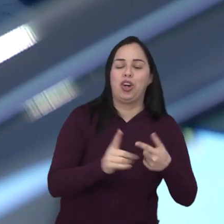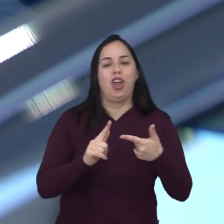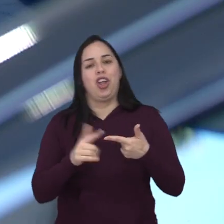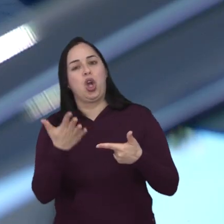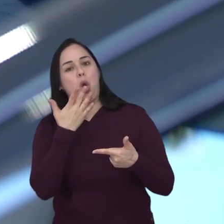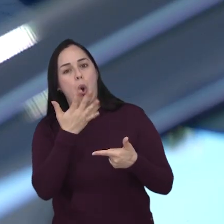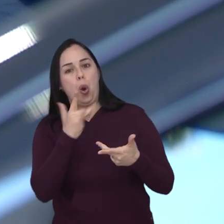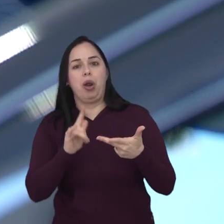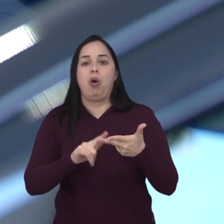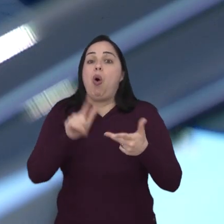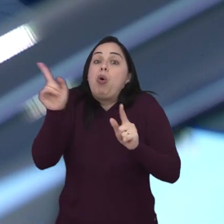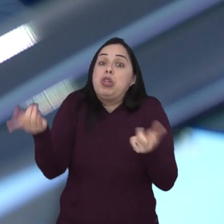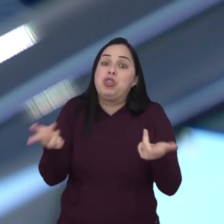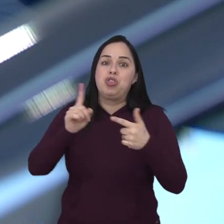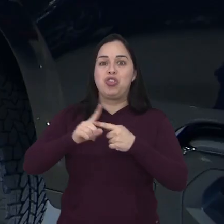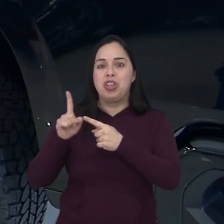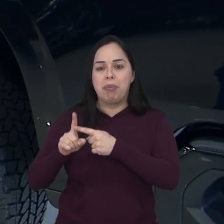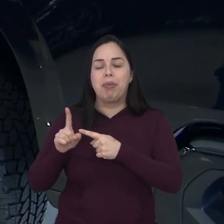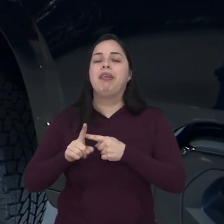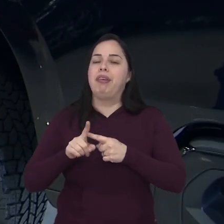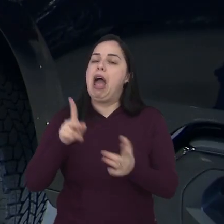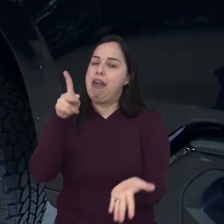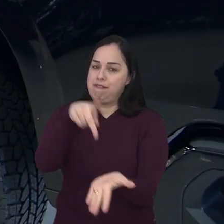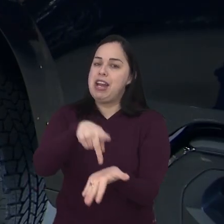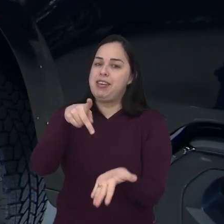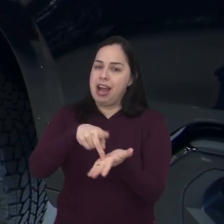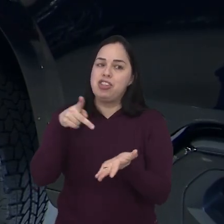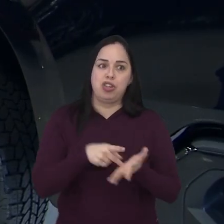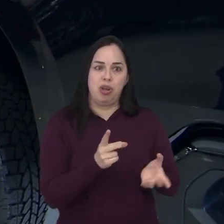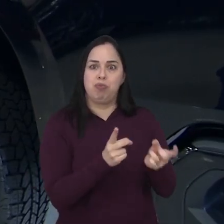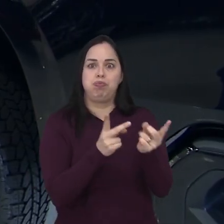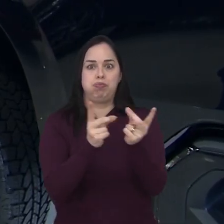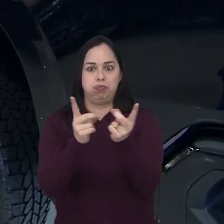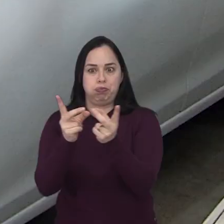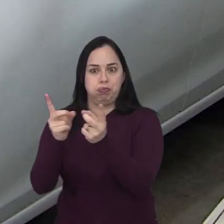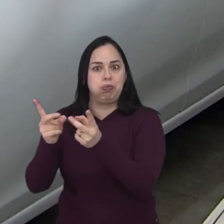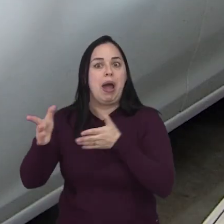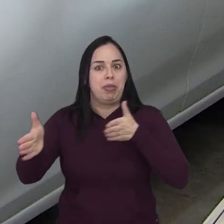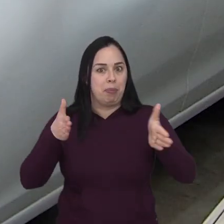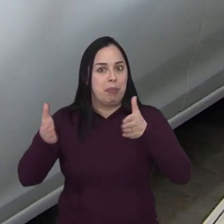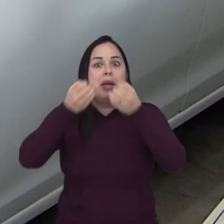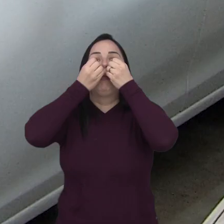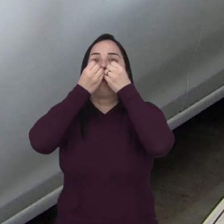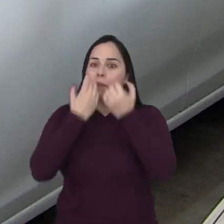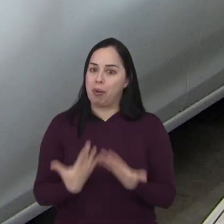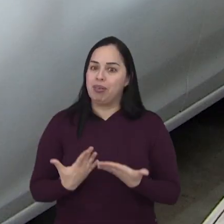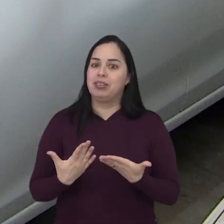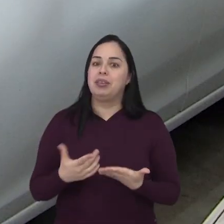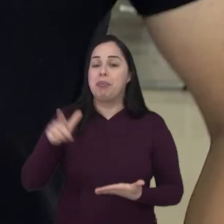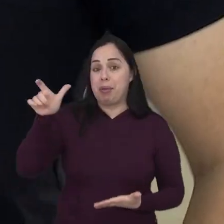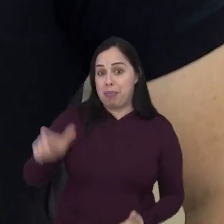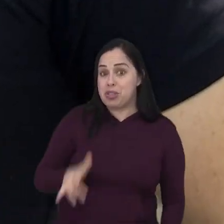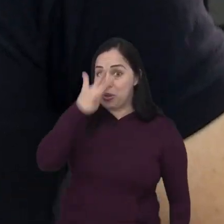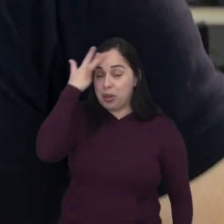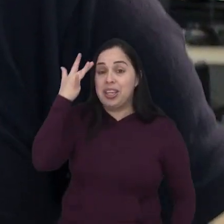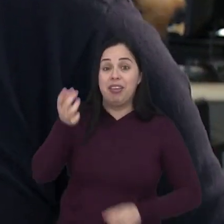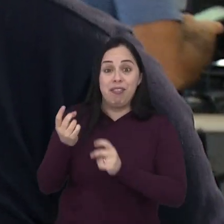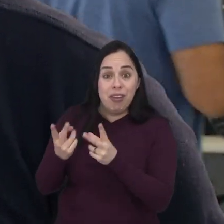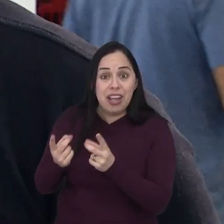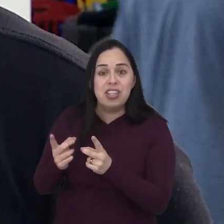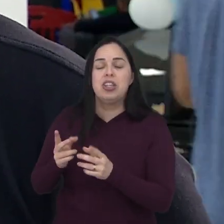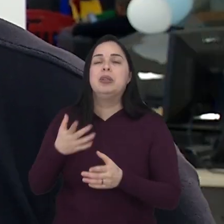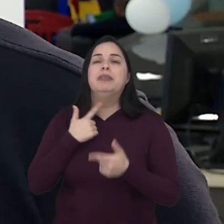motor, cor ou modelo, é fato que o mercado de carro 0 km vive um momento positivo. Para quem